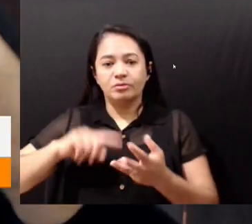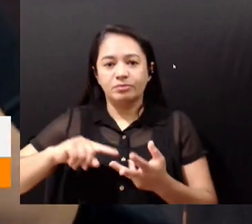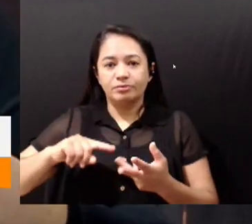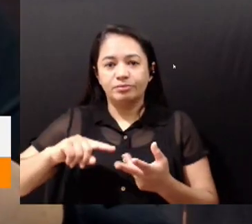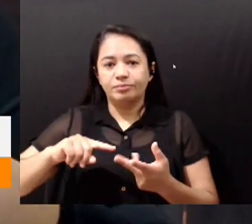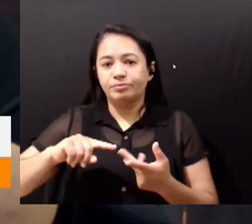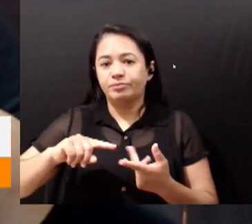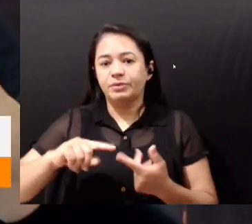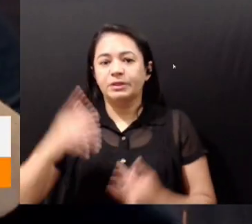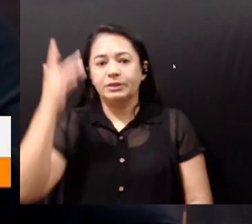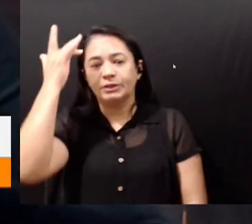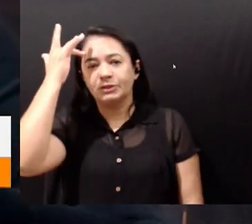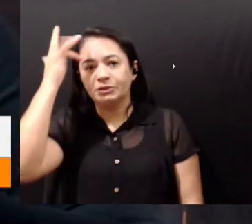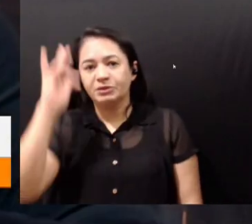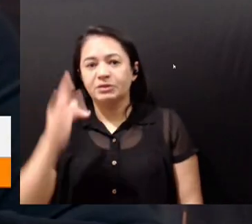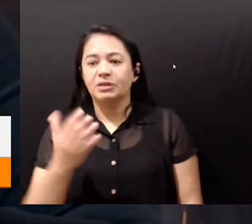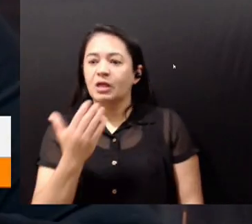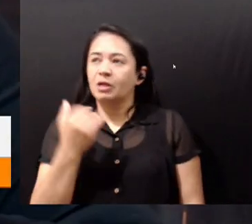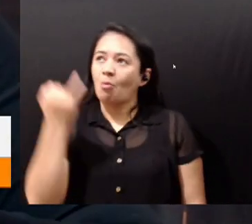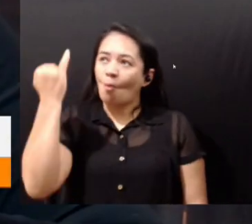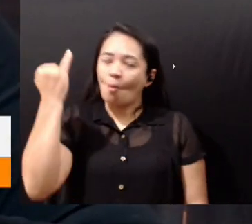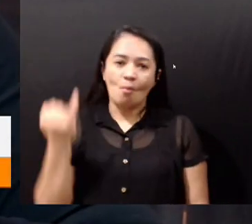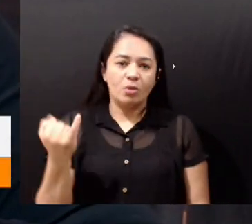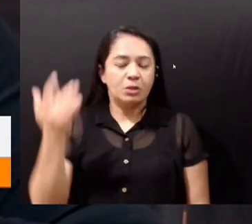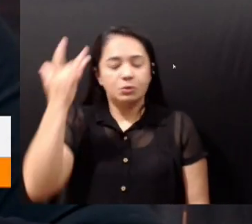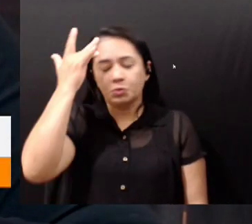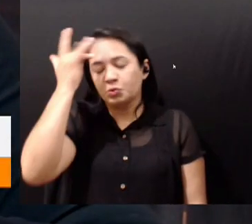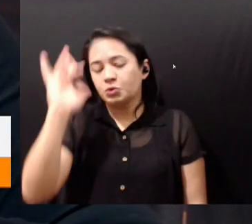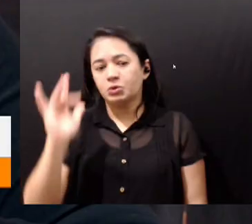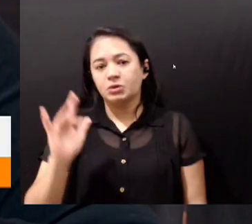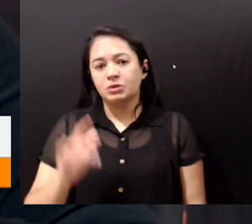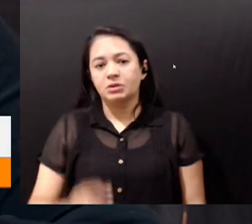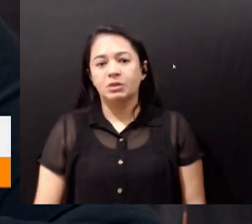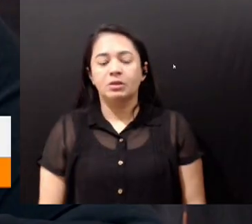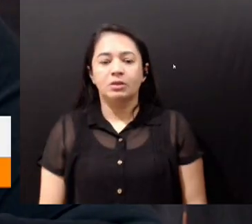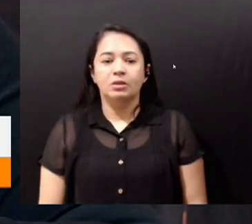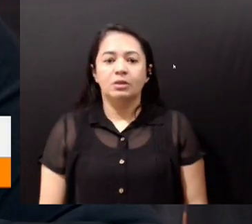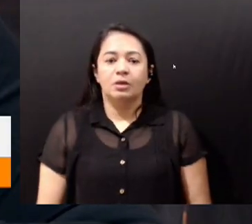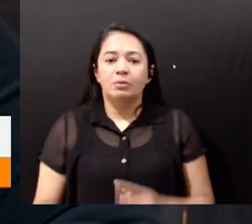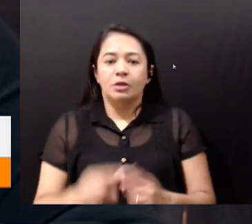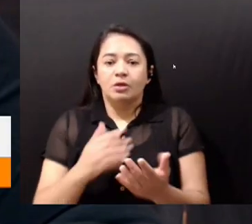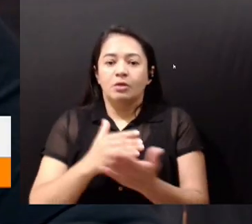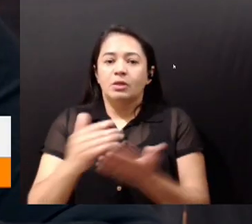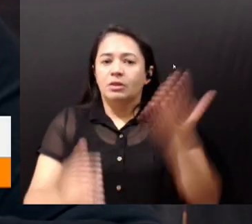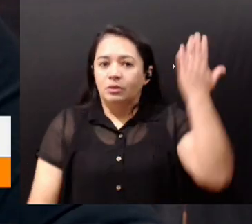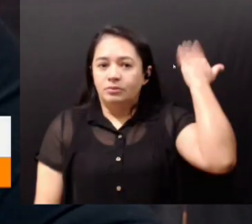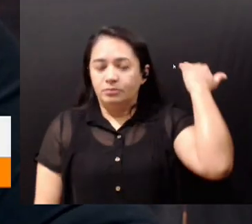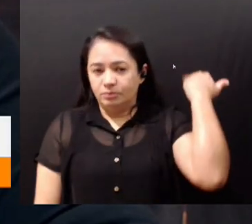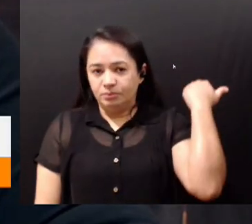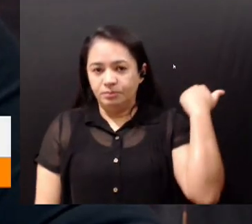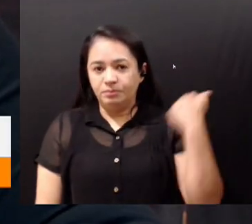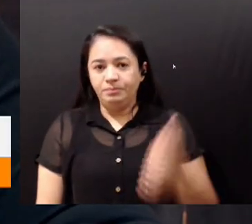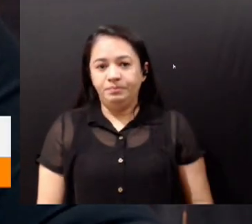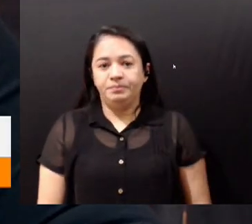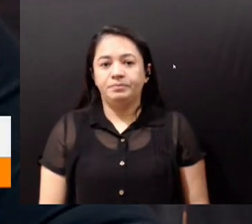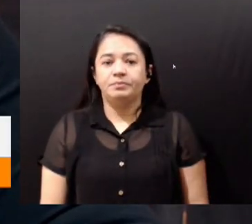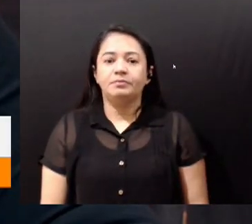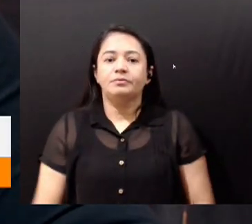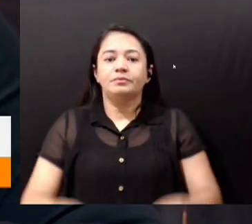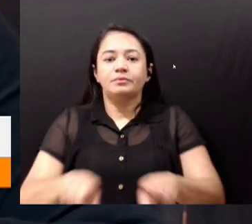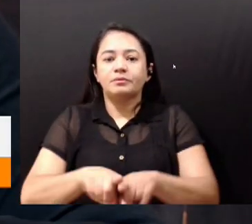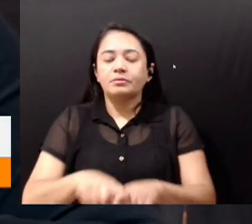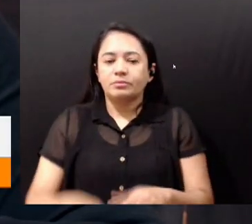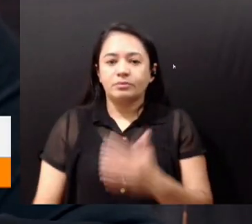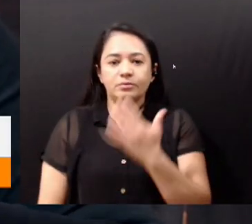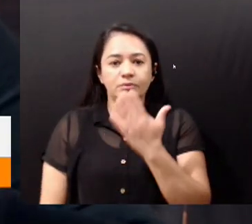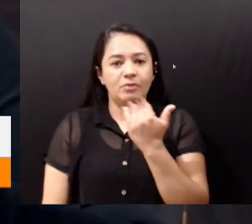das dietas milagrosas, que eu fiz muito antes de operar mesmo. Depois, a minha alimentação depois da cirurgia ficou como